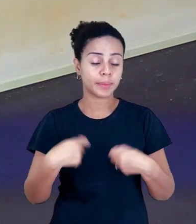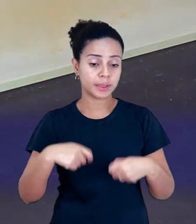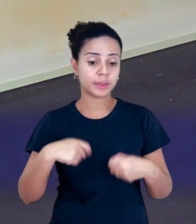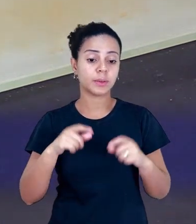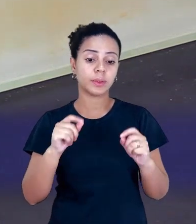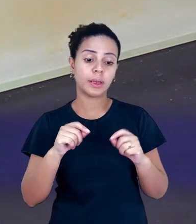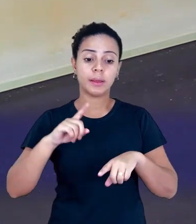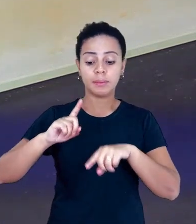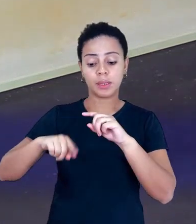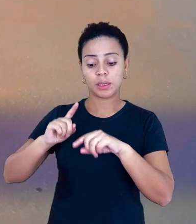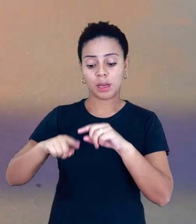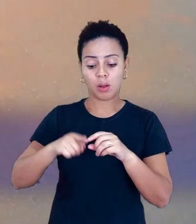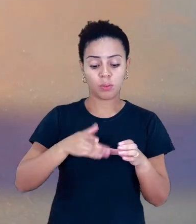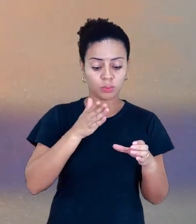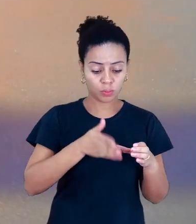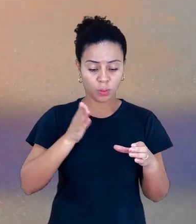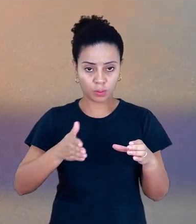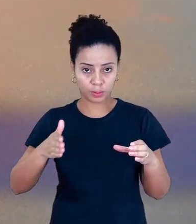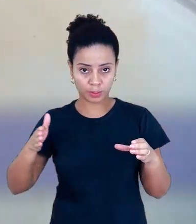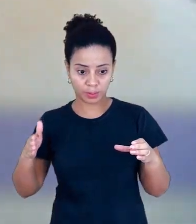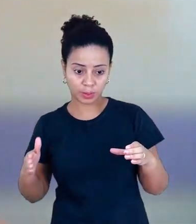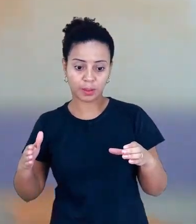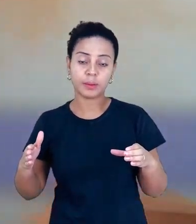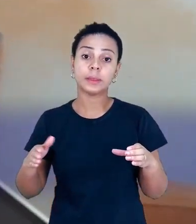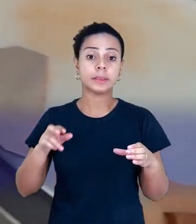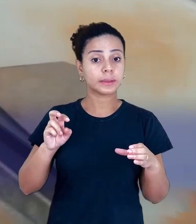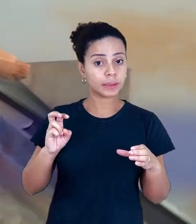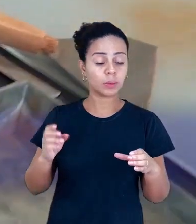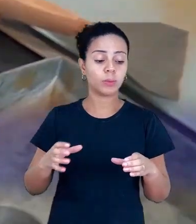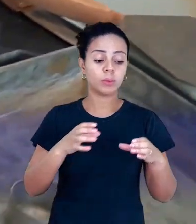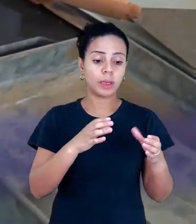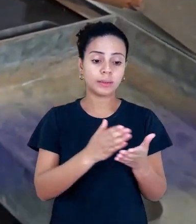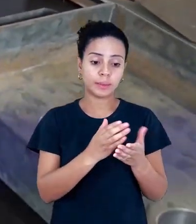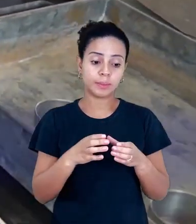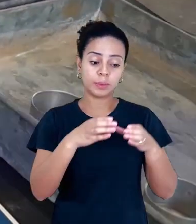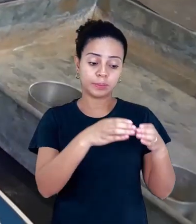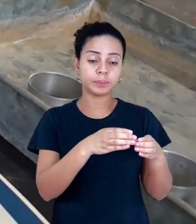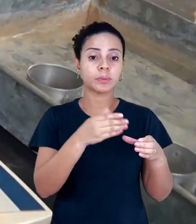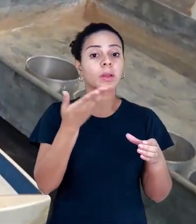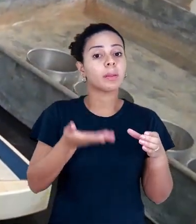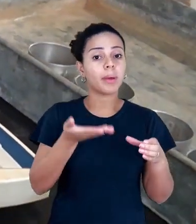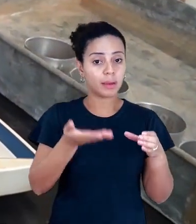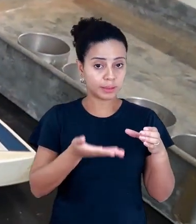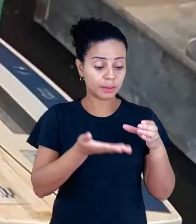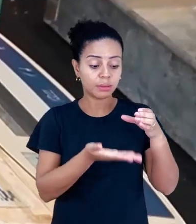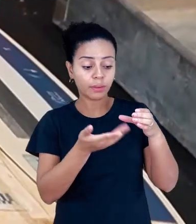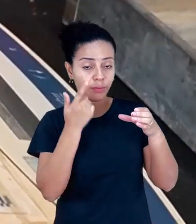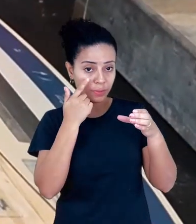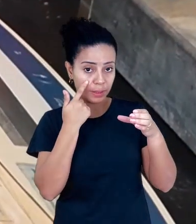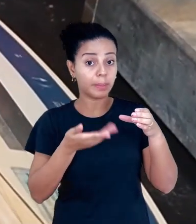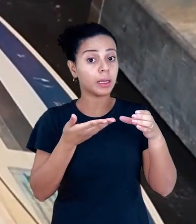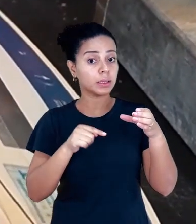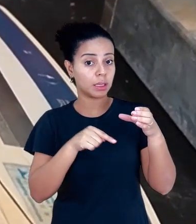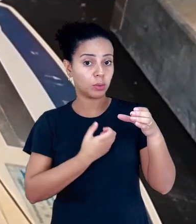transferir imediatamente o material para um recipiente adequado para determinação de massa, utilizando balança com